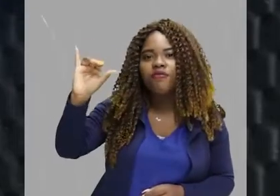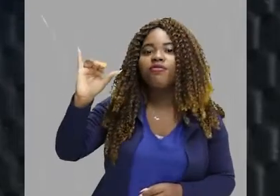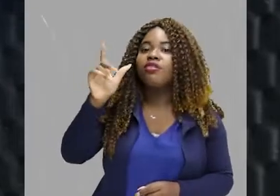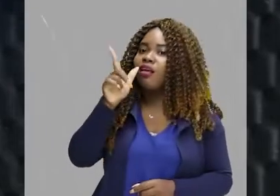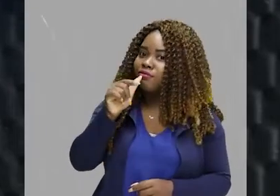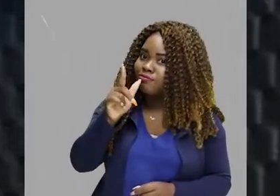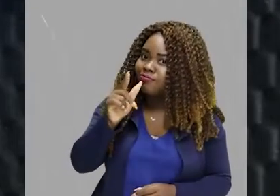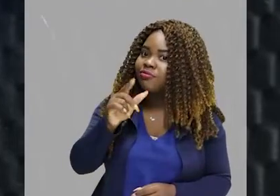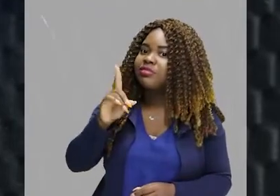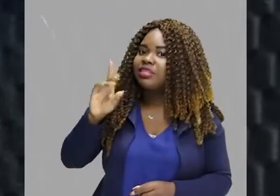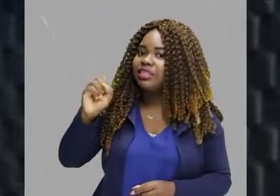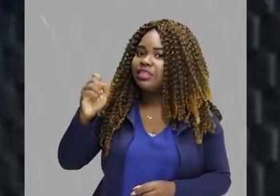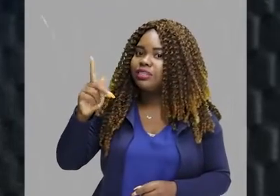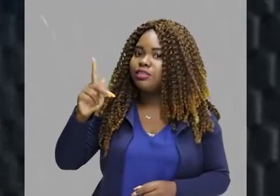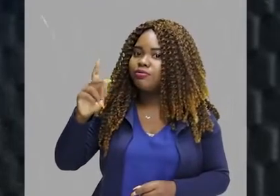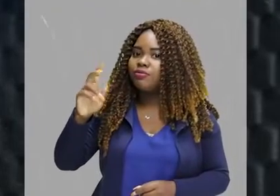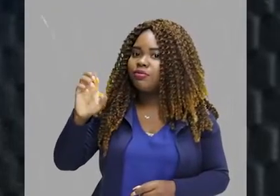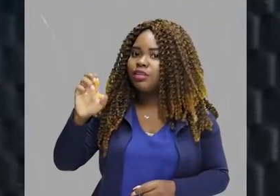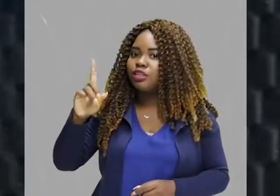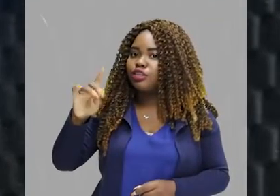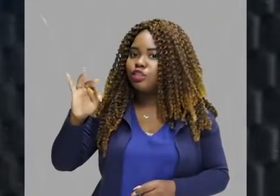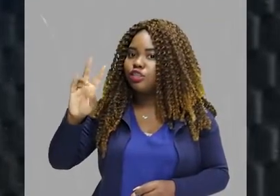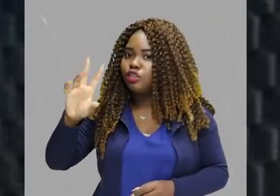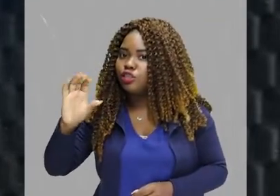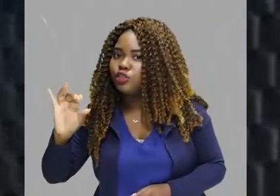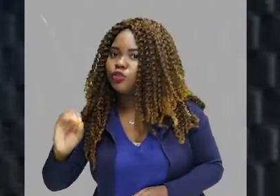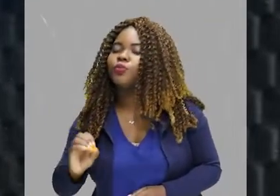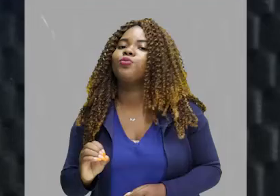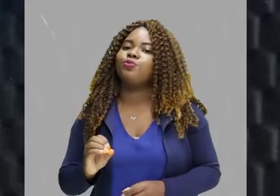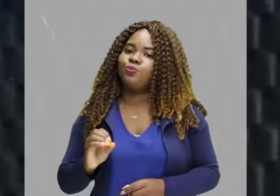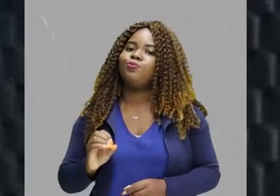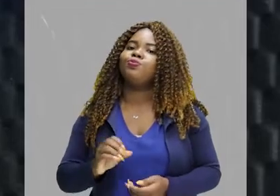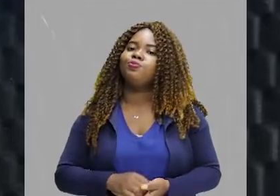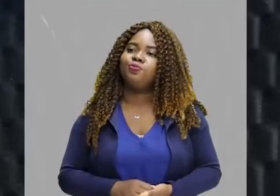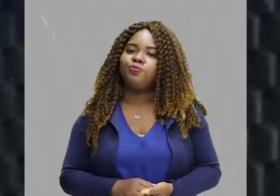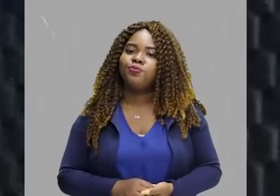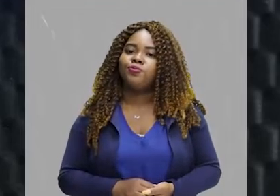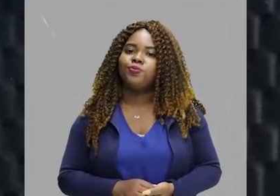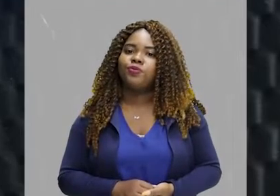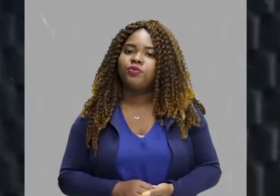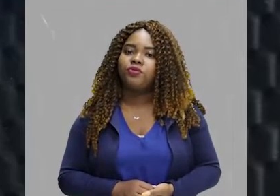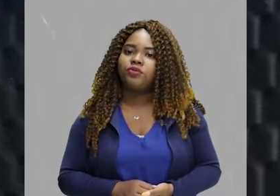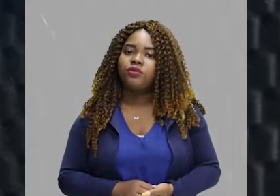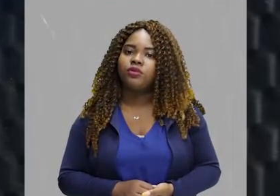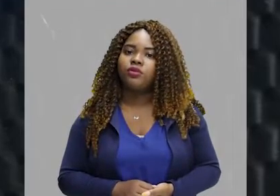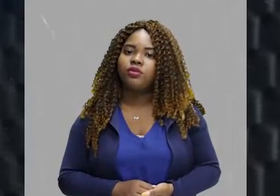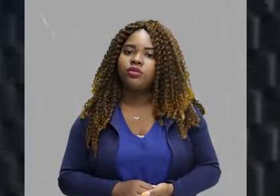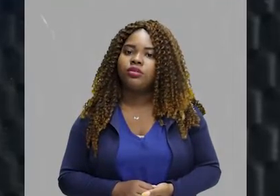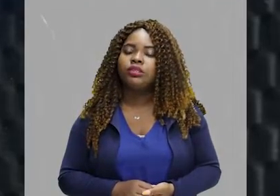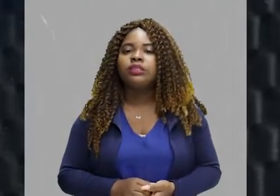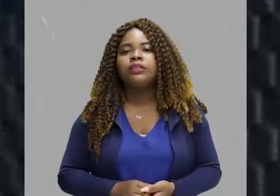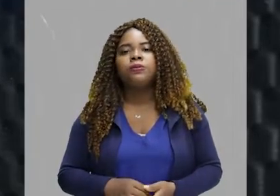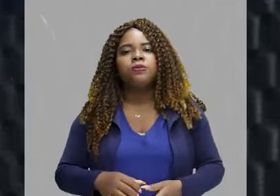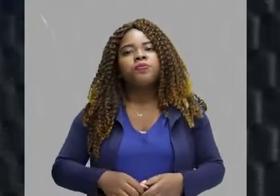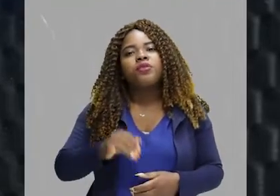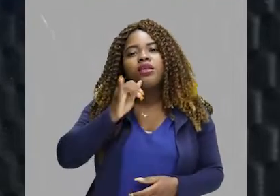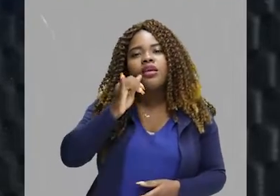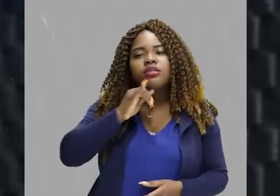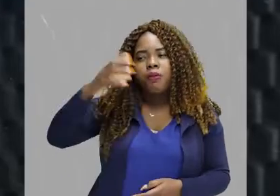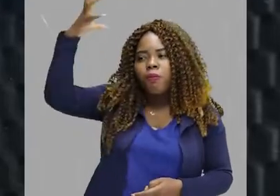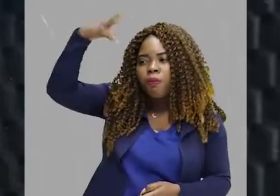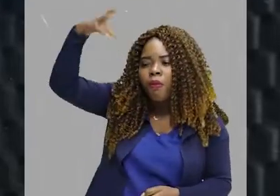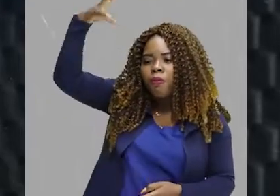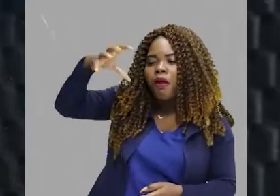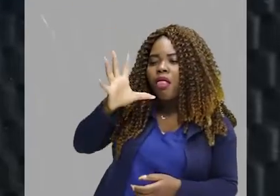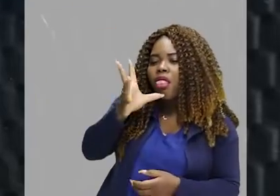fazer demais, todo dia. Evitar o desperdício de água, beleza? Então, reduzir ali aquele tempo de banho muito demorado.